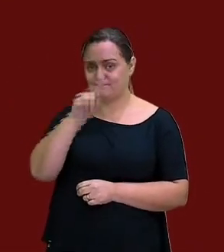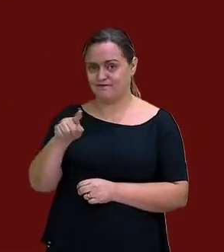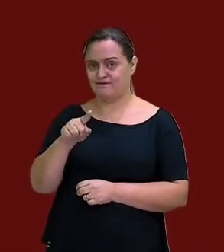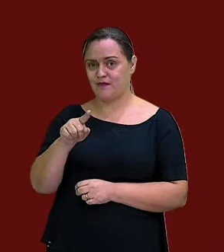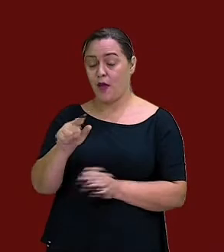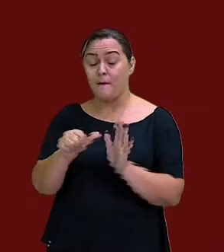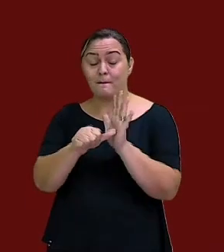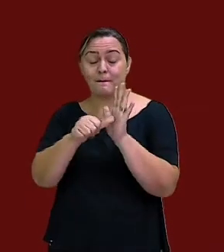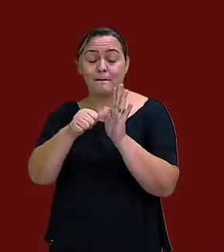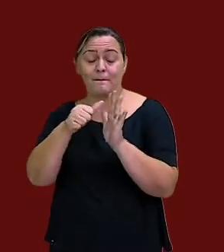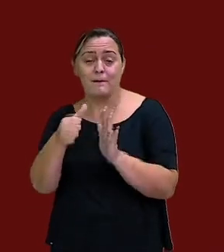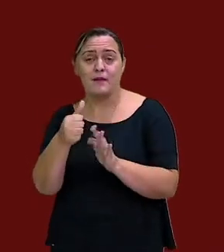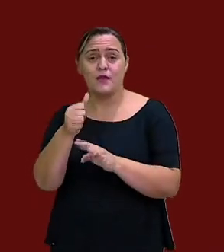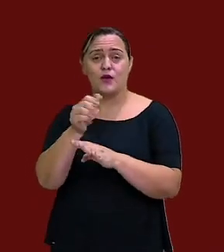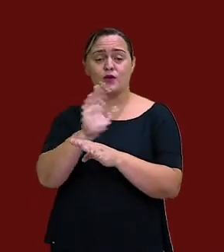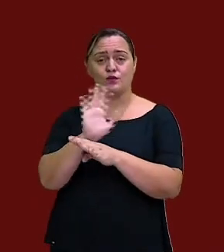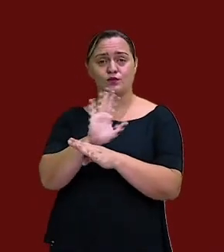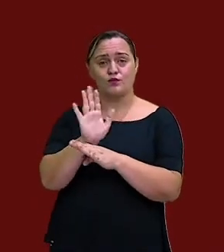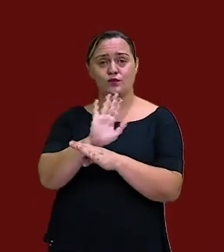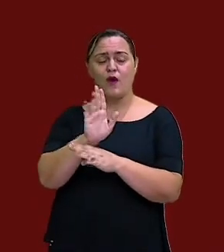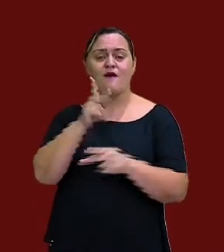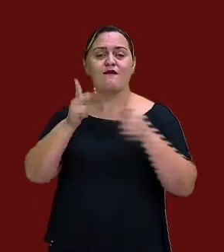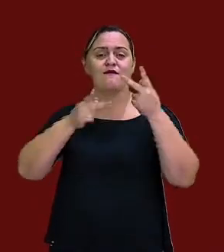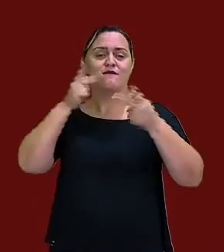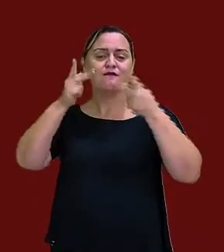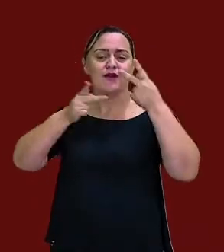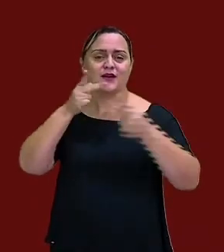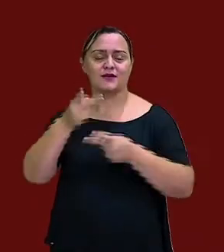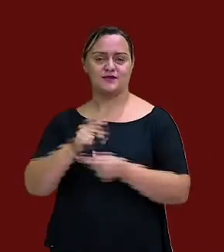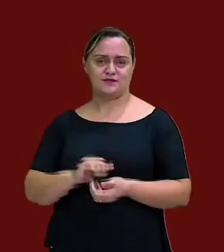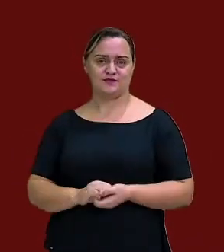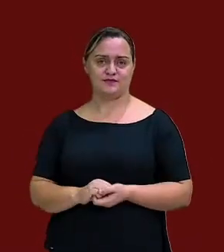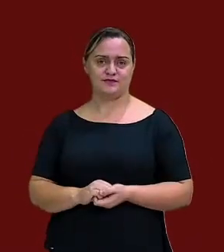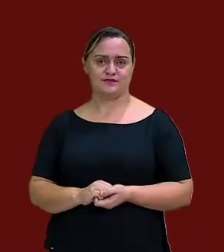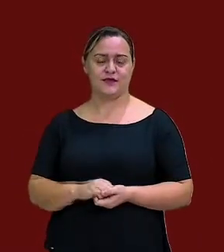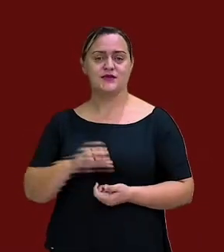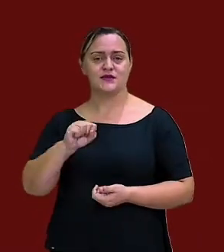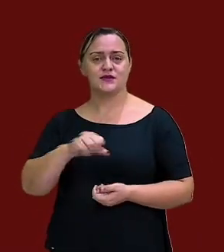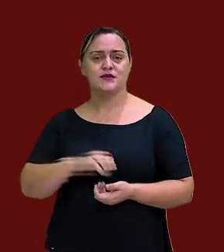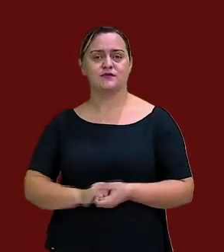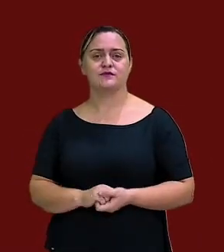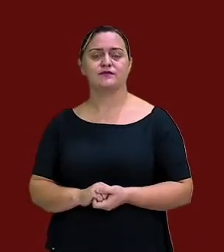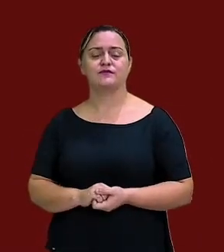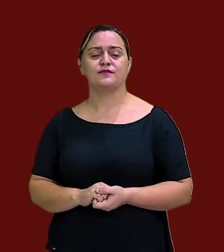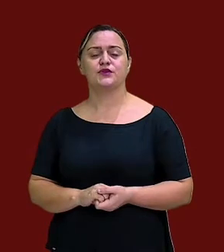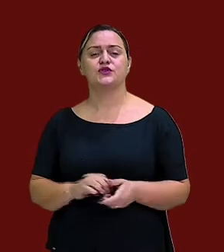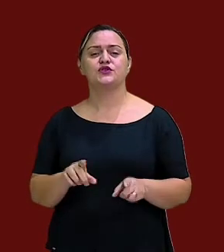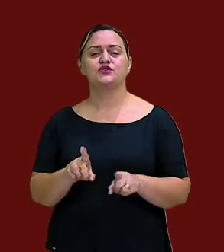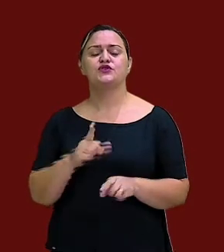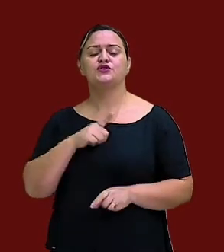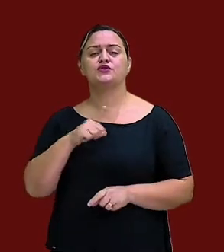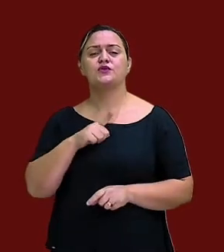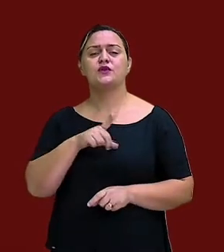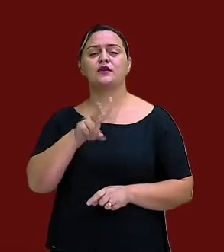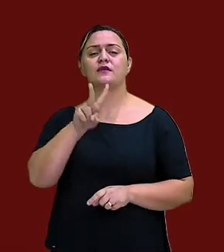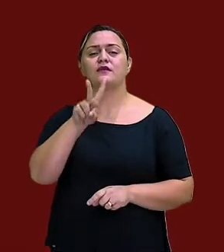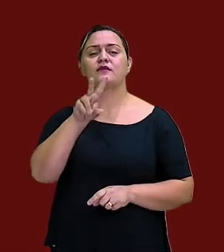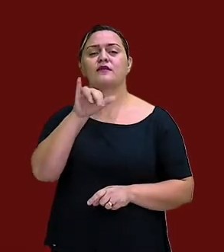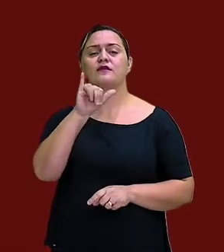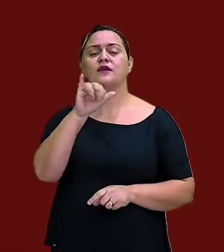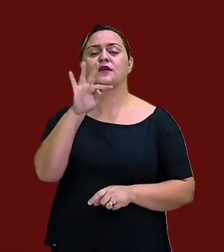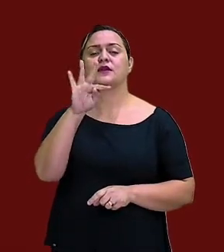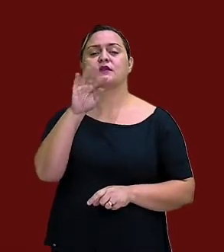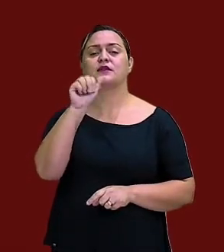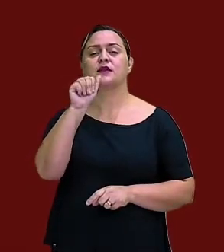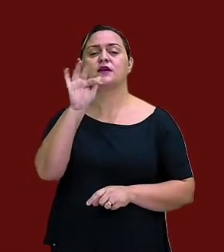do cinema. O sistema utilizado, o que utilizava? O Vitafone. Tinha por base o